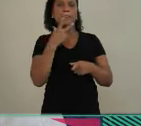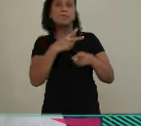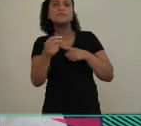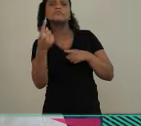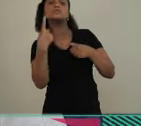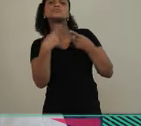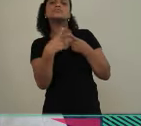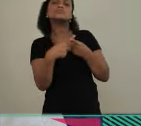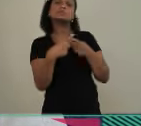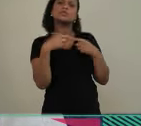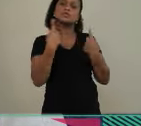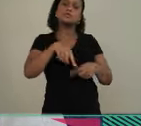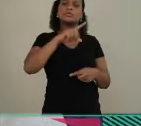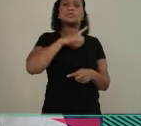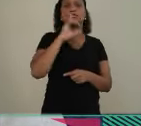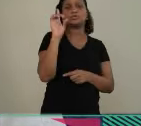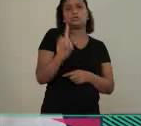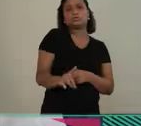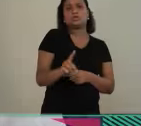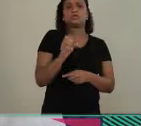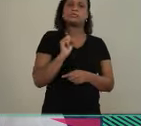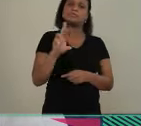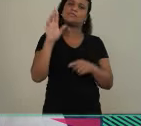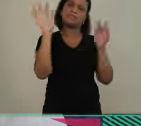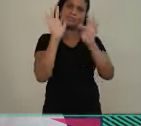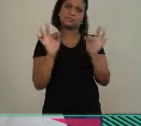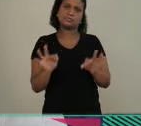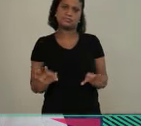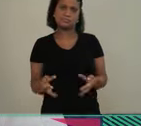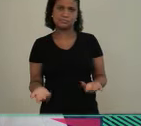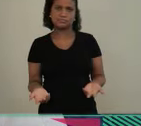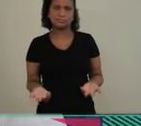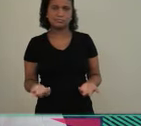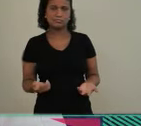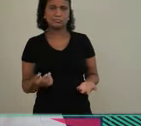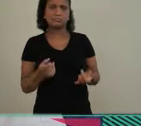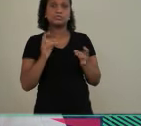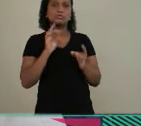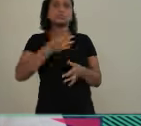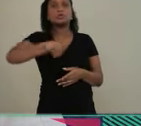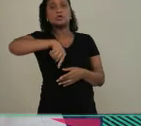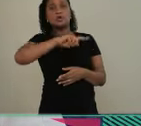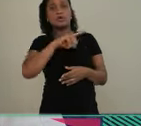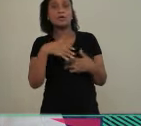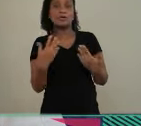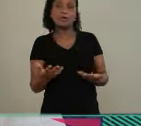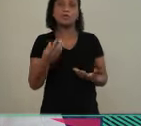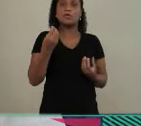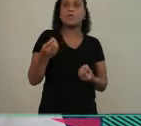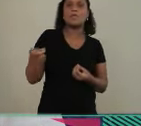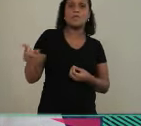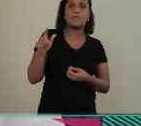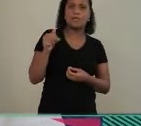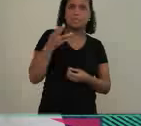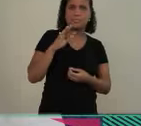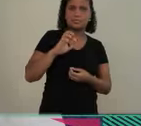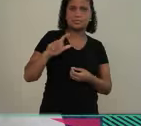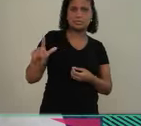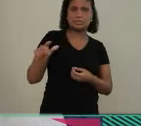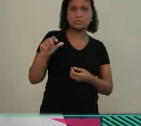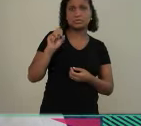Vençam, porque todos nós temos o direito de ser felizes. E depende só de nós, assim como o Gabriel. Se ele não quisesse se